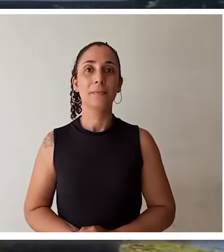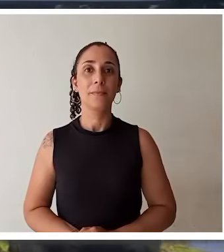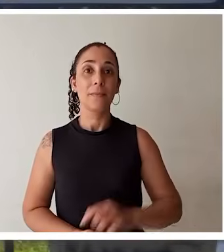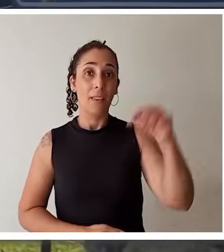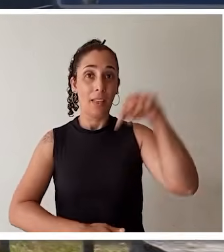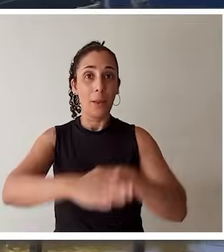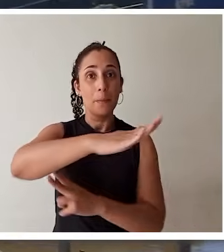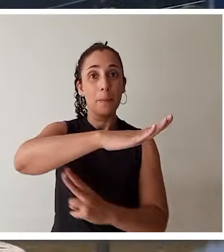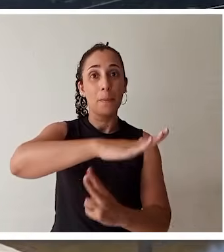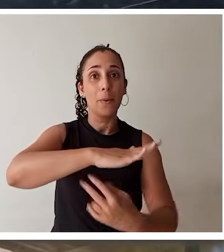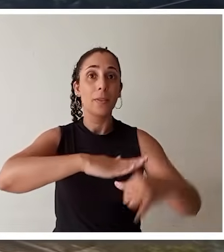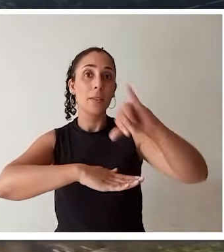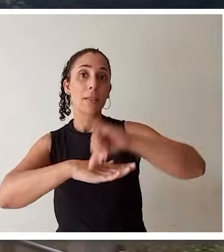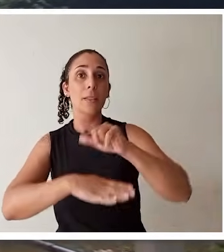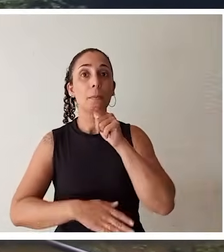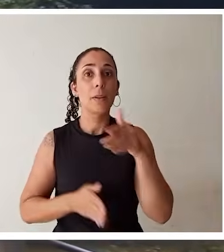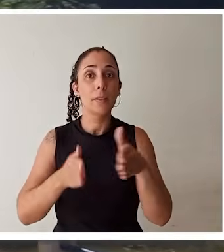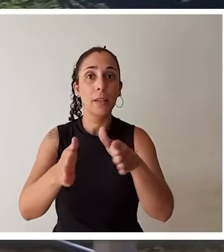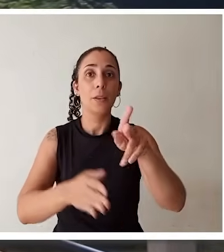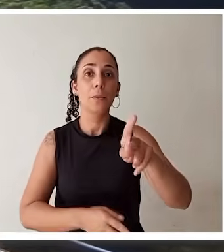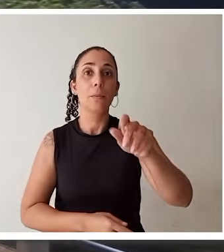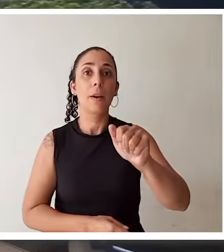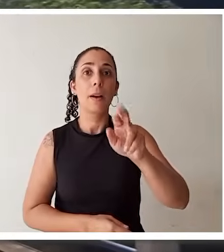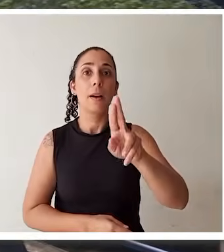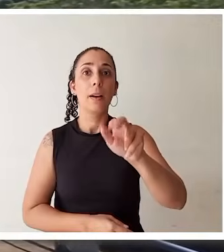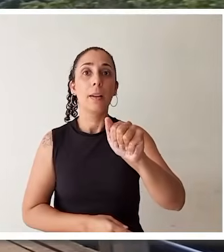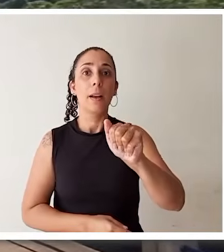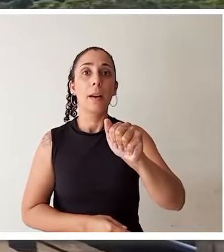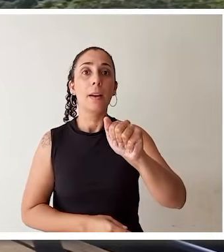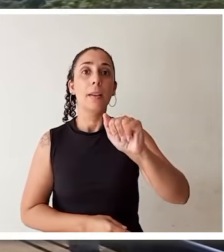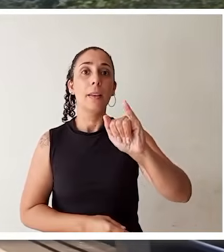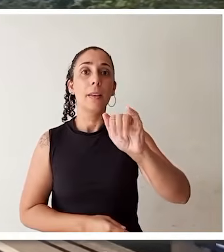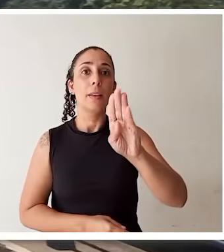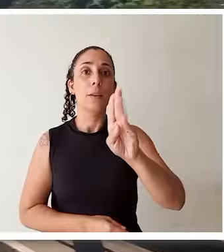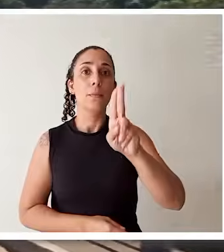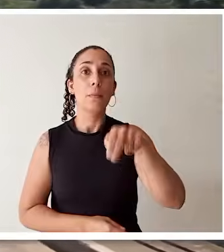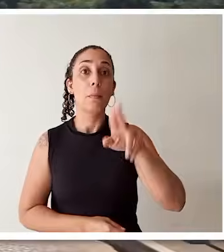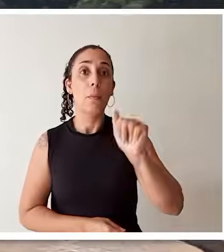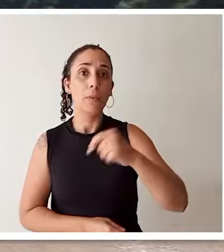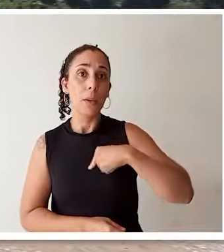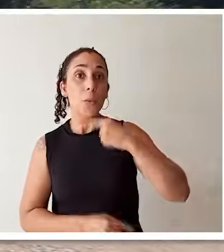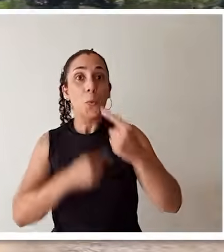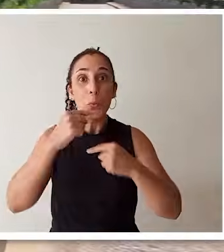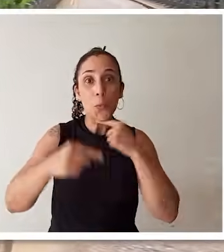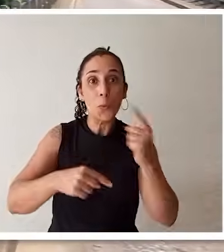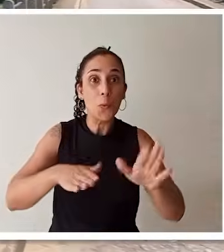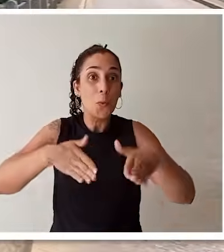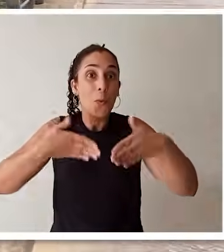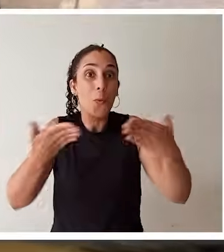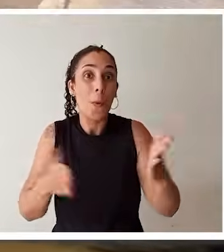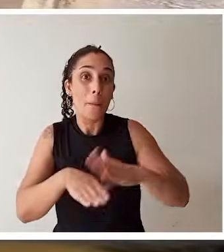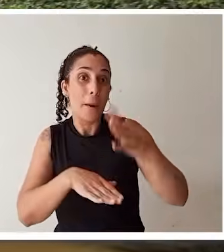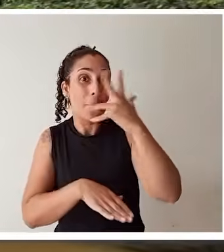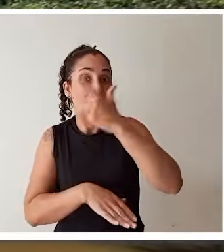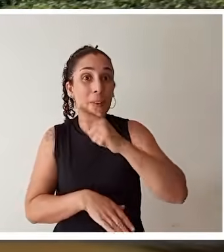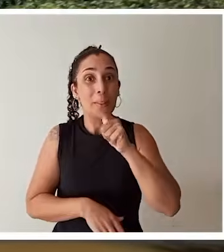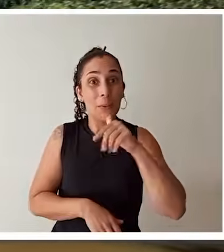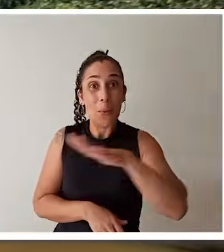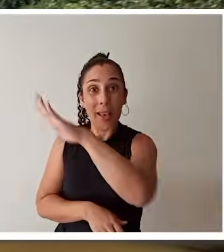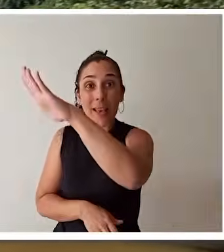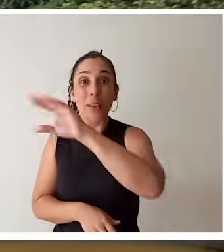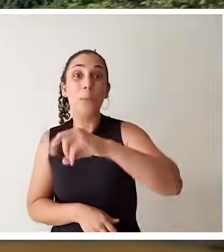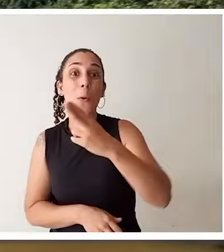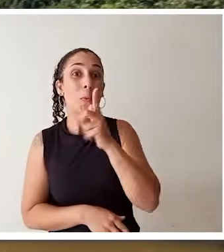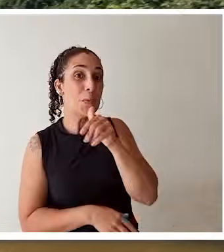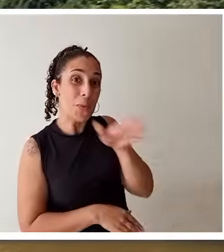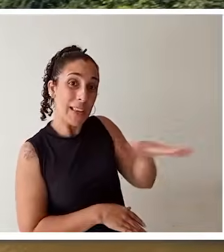A Ponte de Santa Fé também cruza o rio Paraibuna, e eu não sei qual lado que é mais bonito, se é rio acima ou rio abaixo.